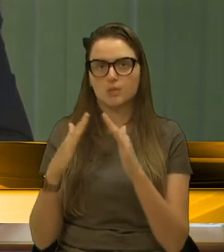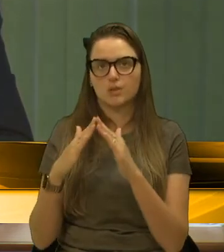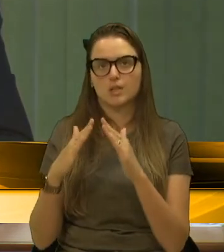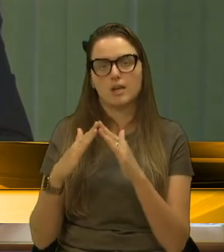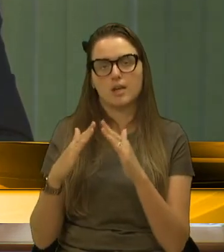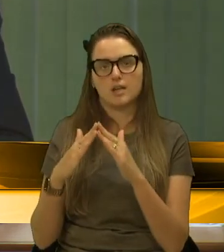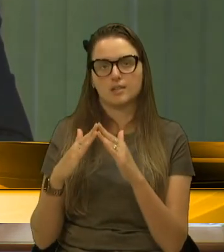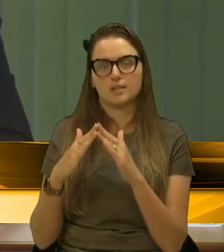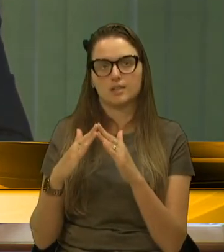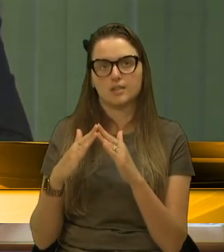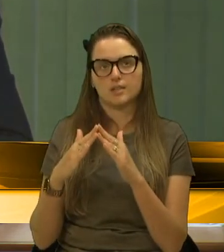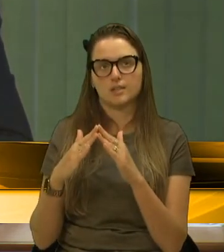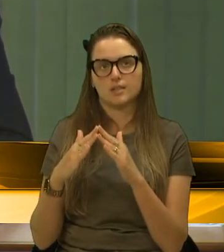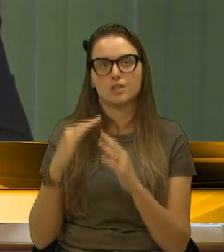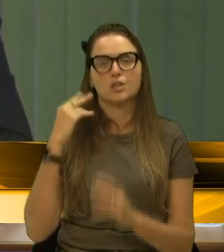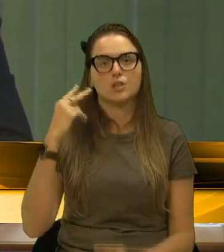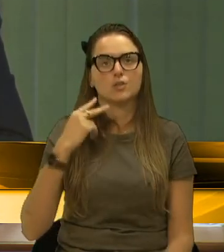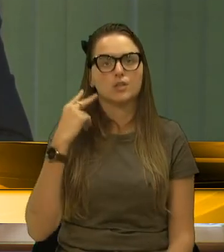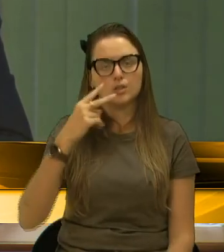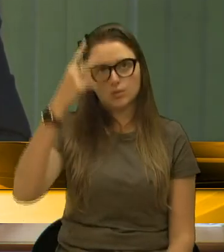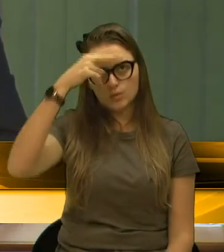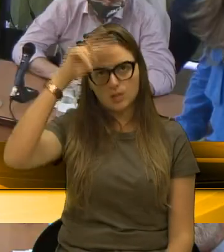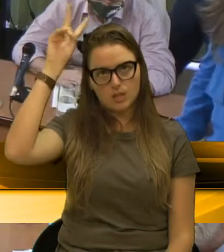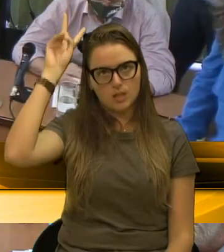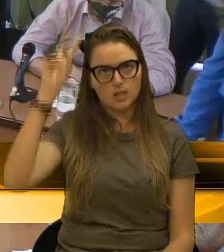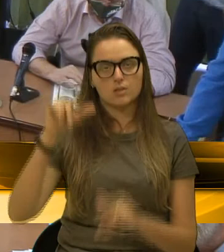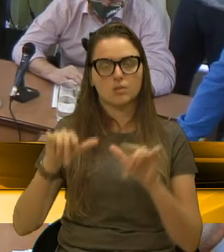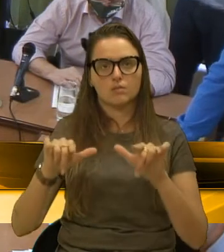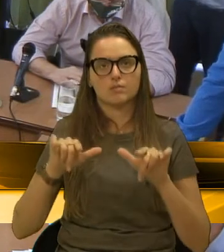em sessão remota. Vereador Edson da Rosa em